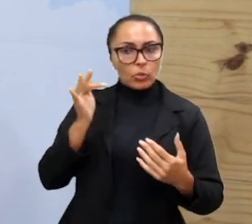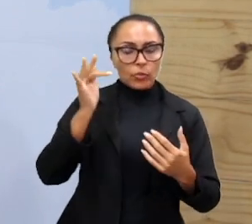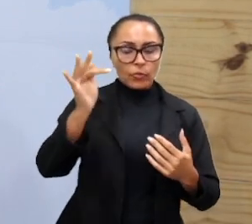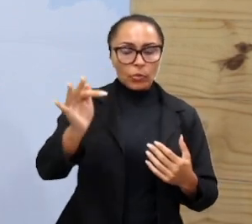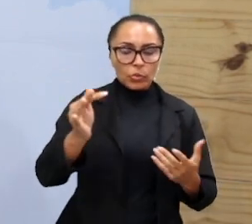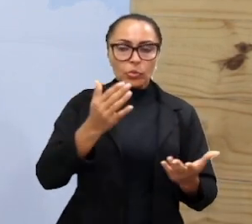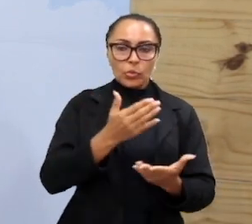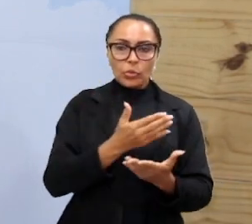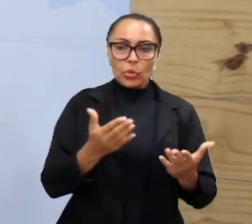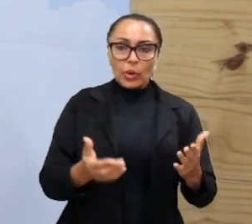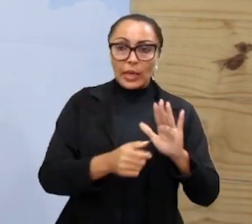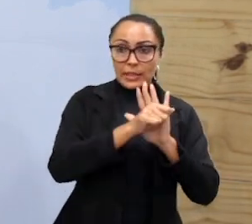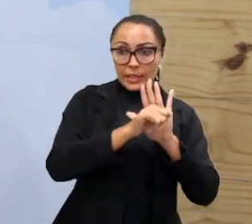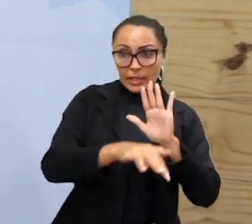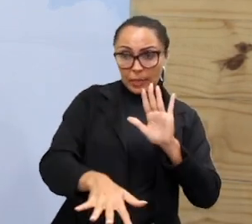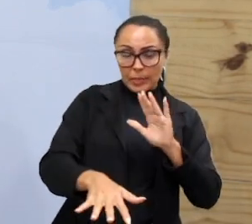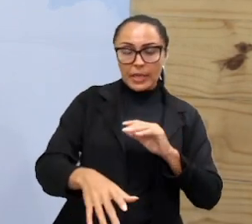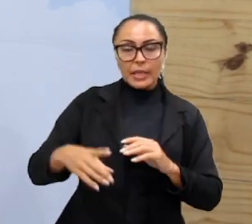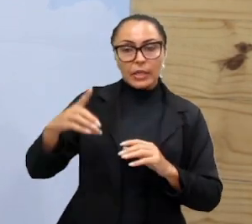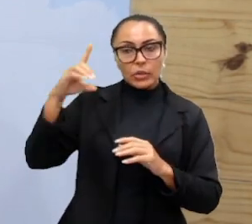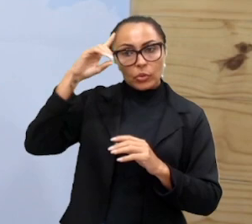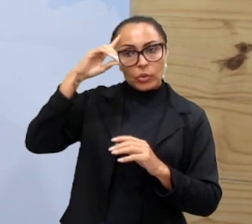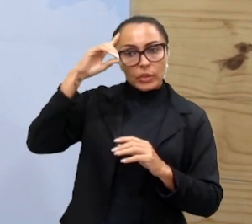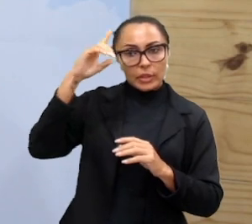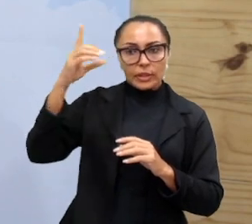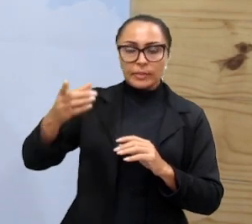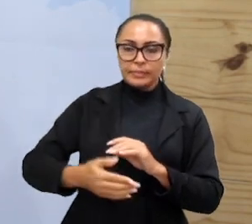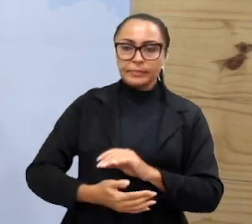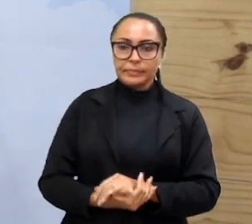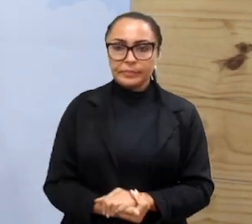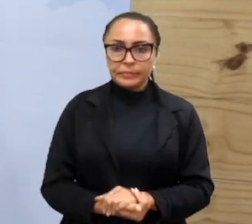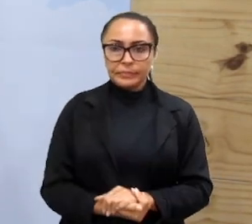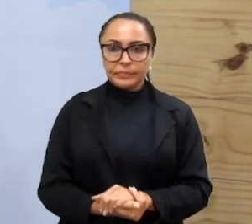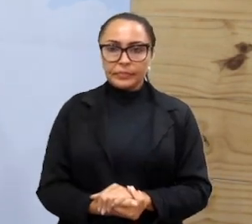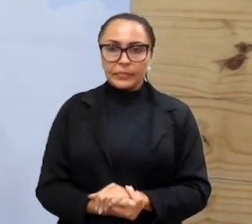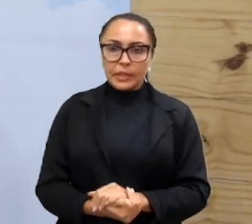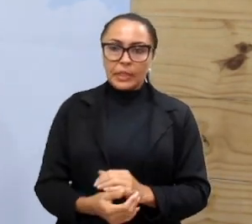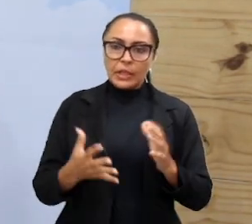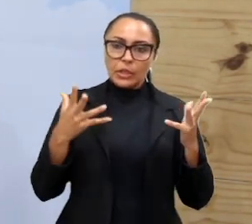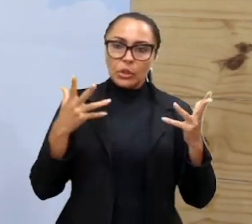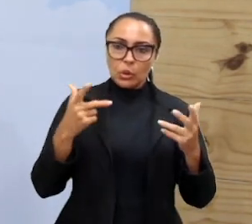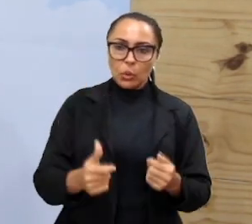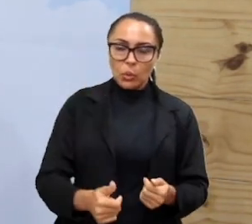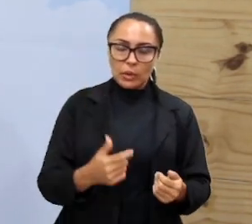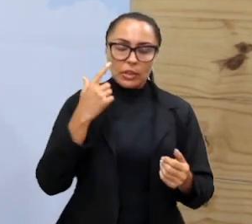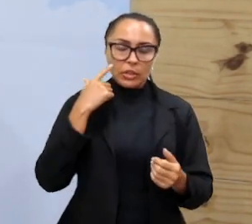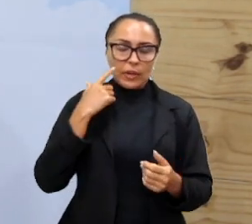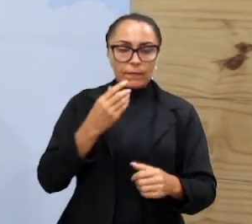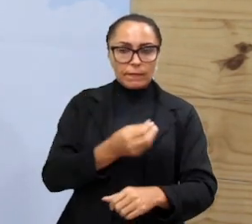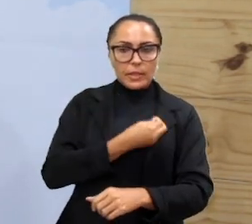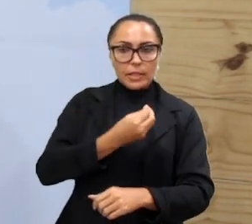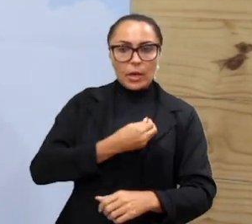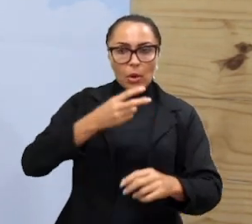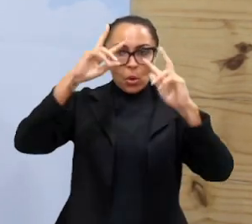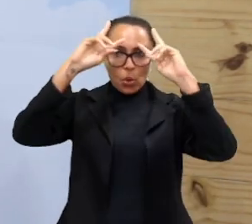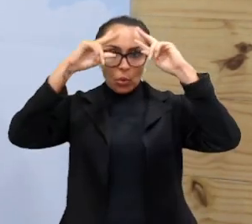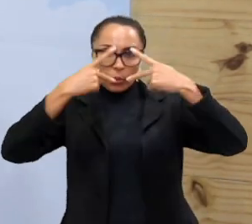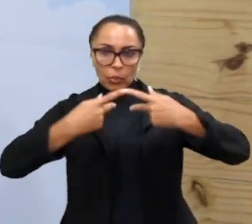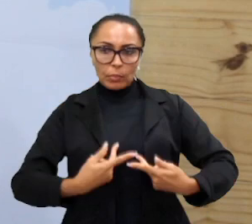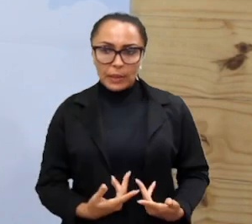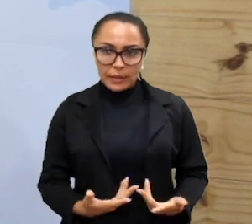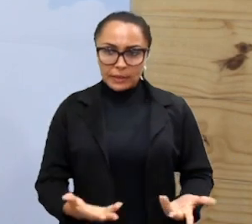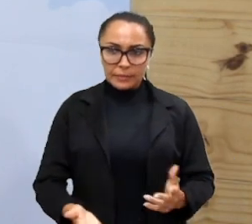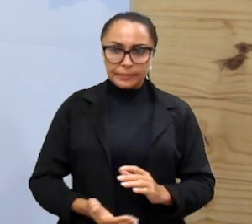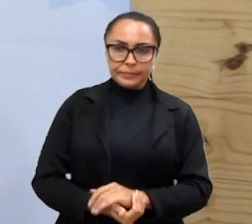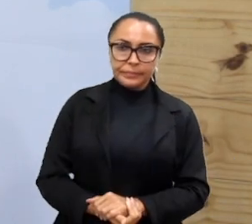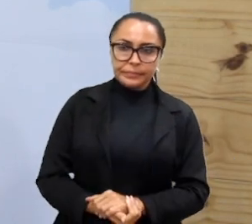mídia no cotidiano, na vida escolar ou em todas as dimensões da vida humana e como é que eu posso trazer isso para usar